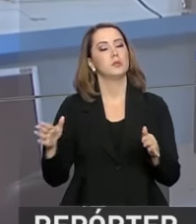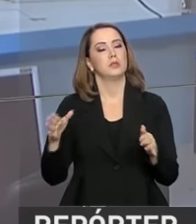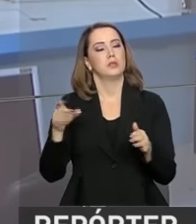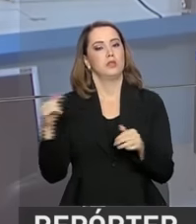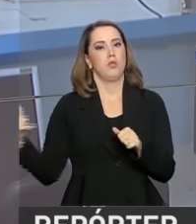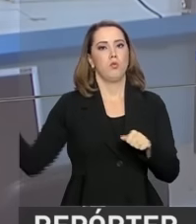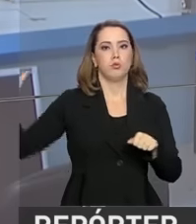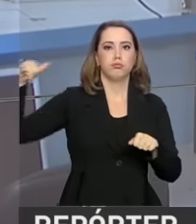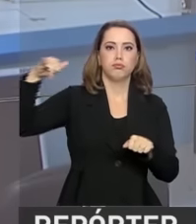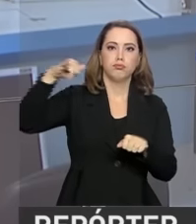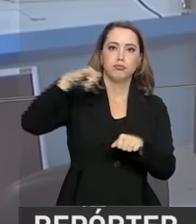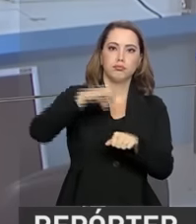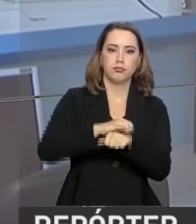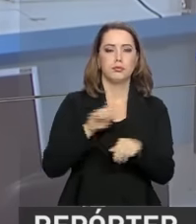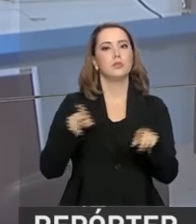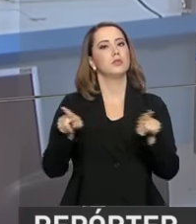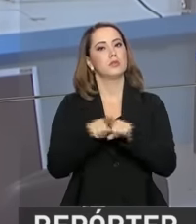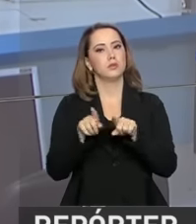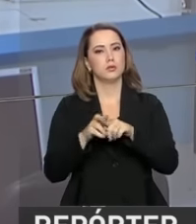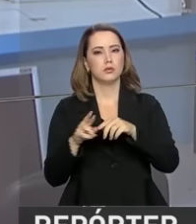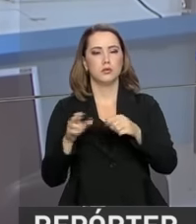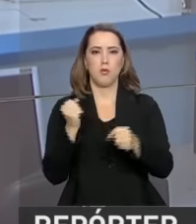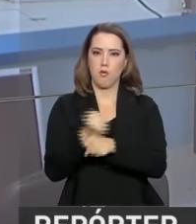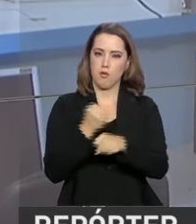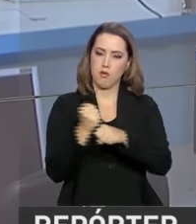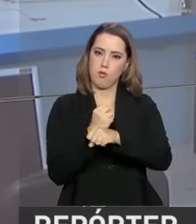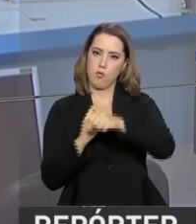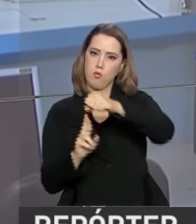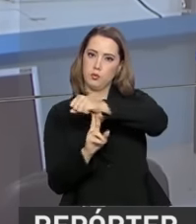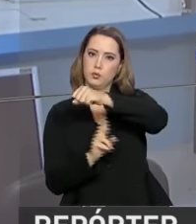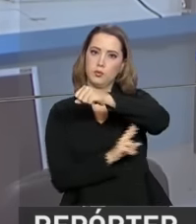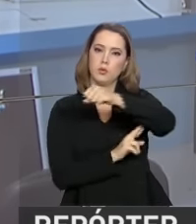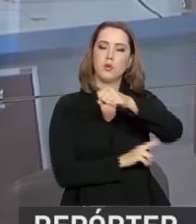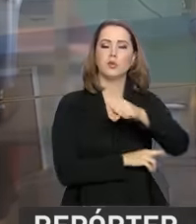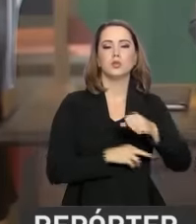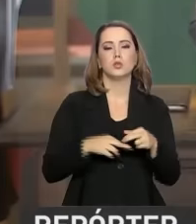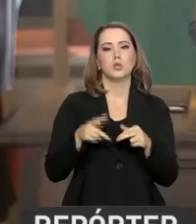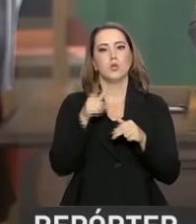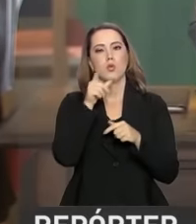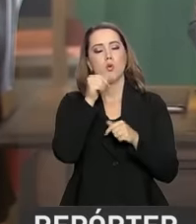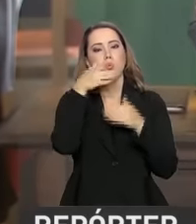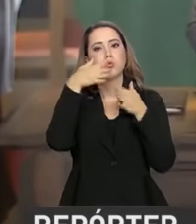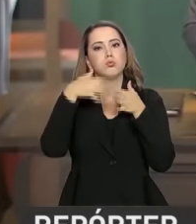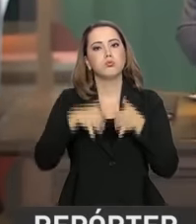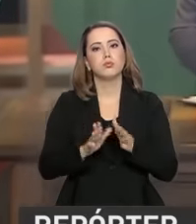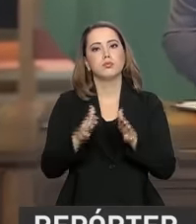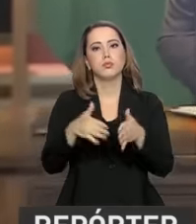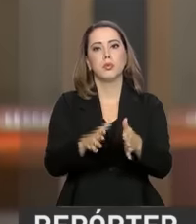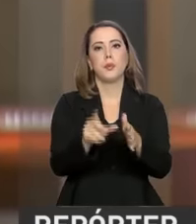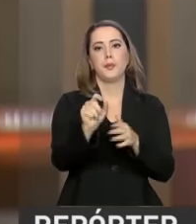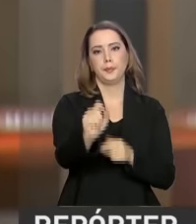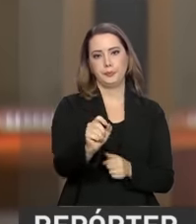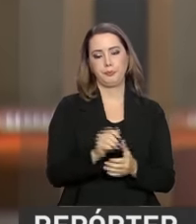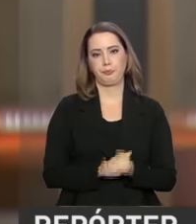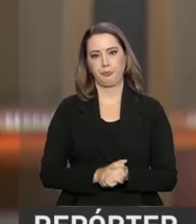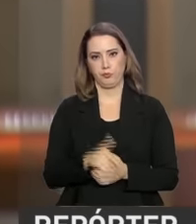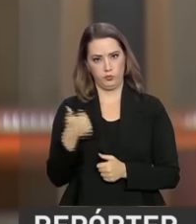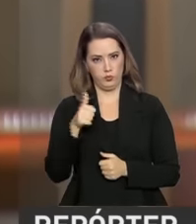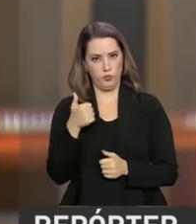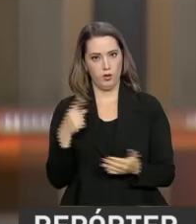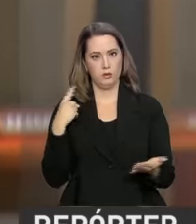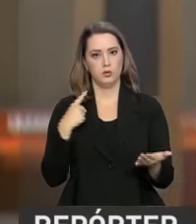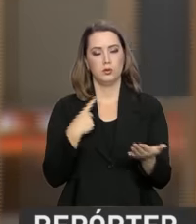o outro prevê a construção de uma ponte sobre o Rio Paraguai o primeiro acordo assinado pelos ministros das relações